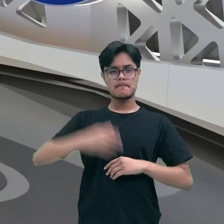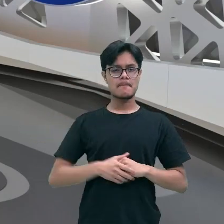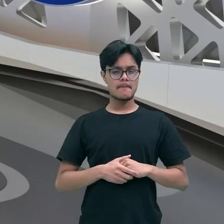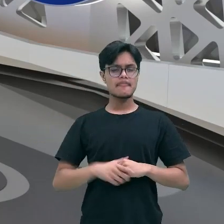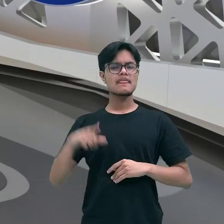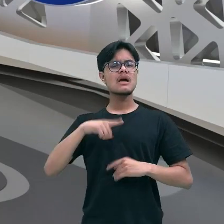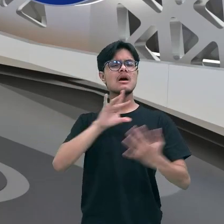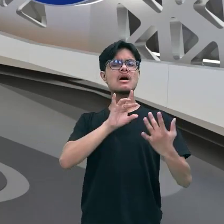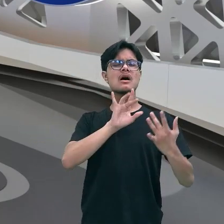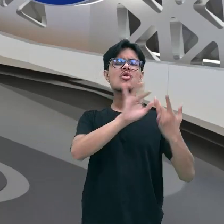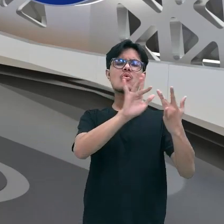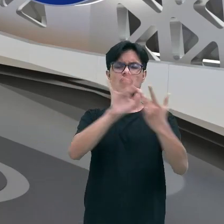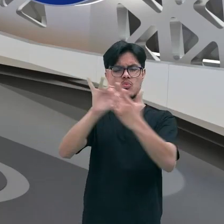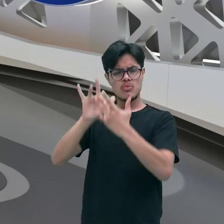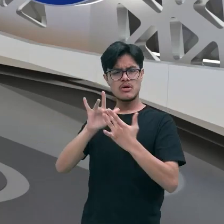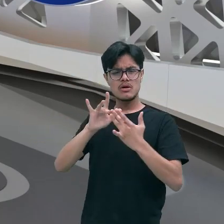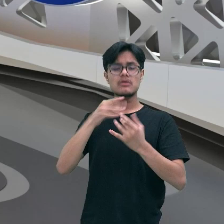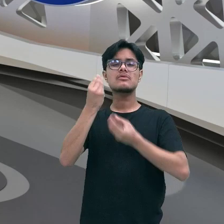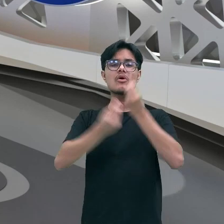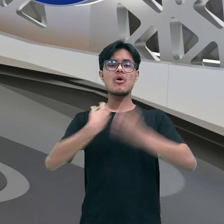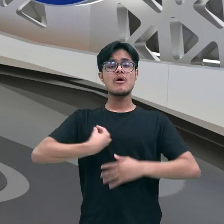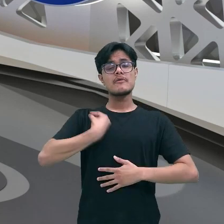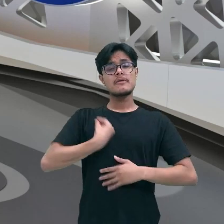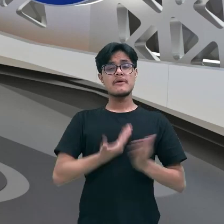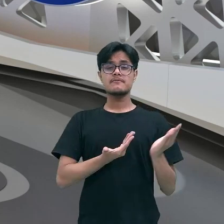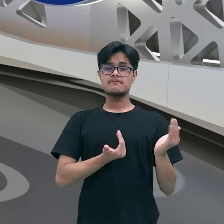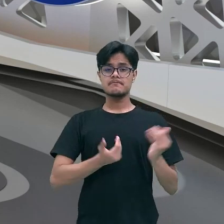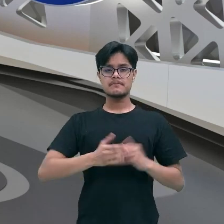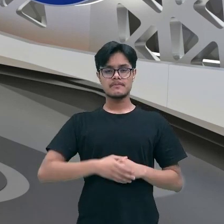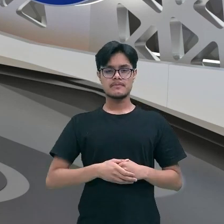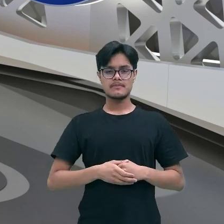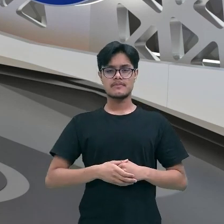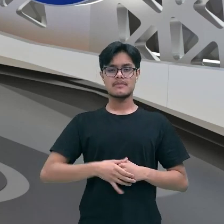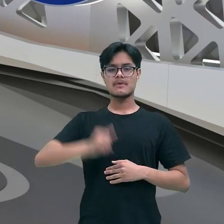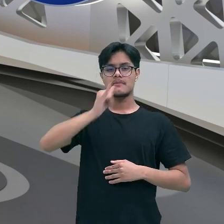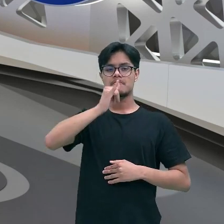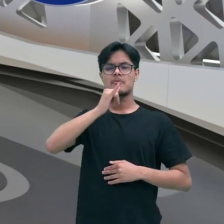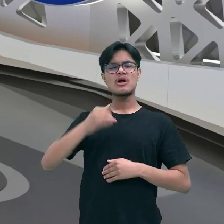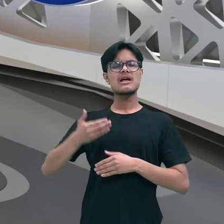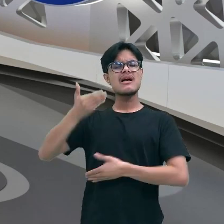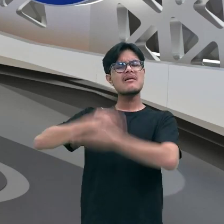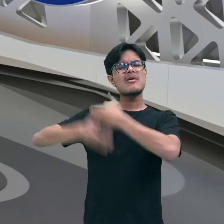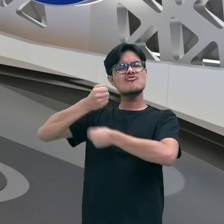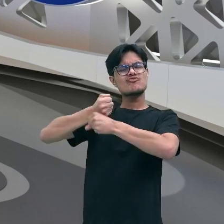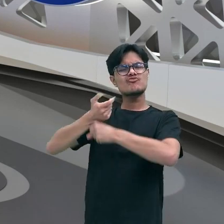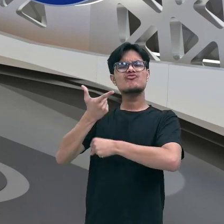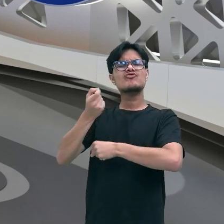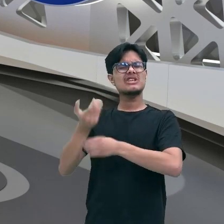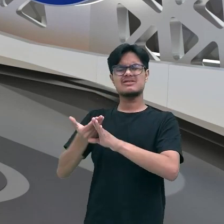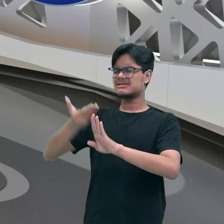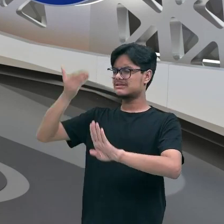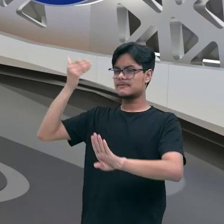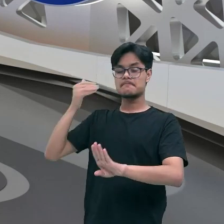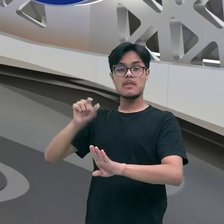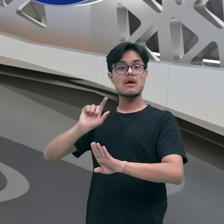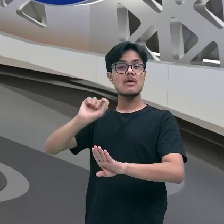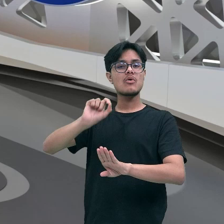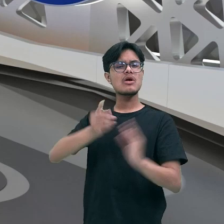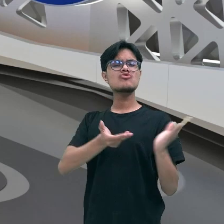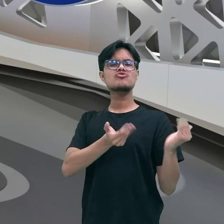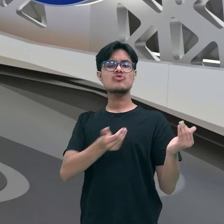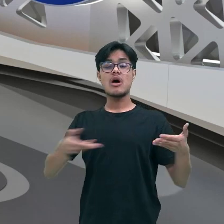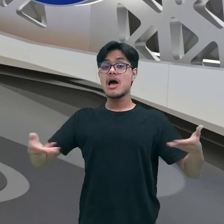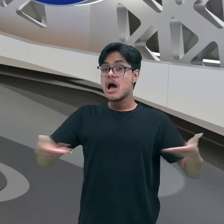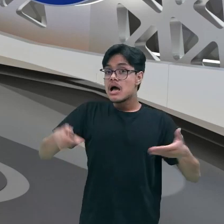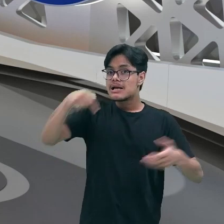e diferentes formas de ser jovem. Imagina, há uns 20 anos atrás, o adolescente aqui da